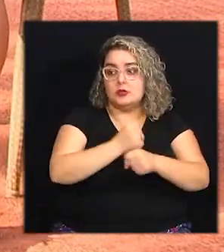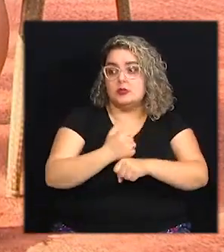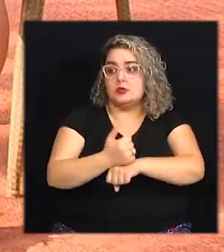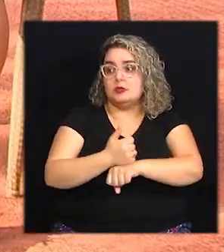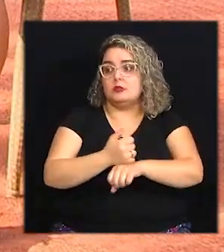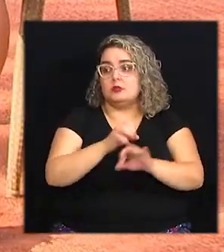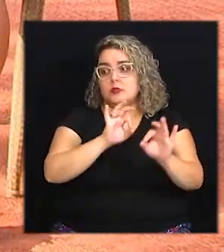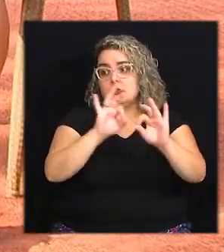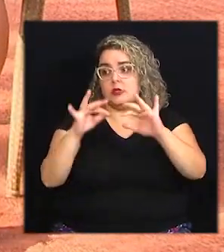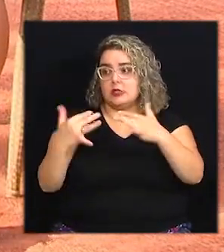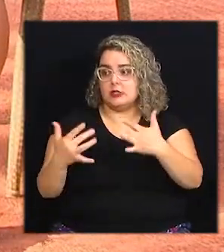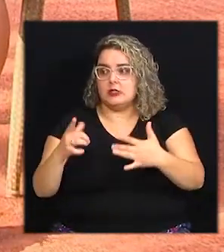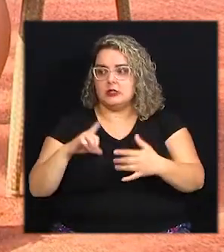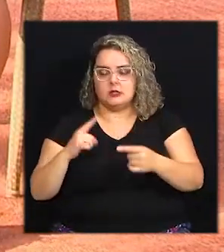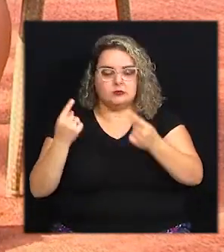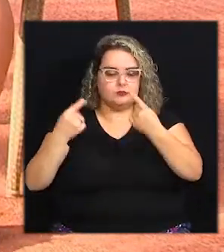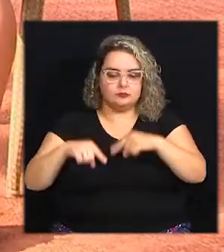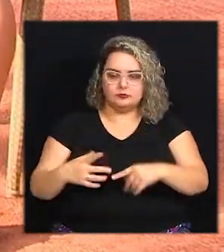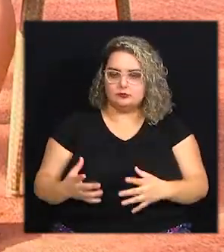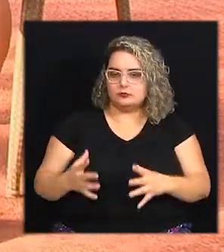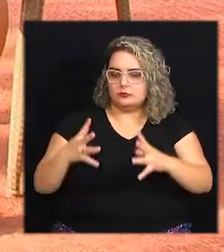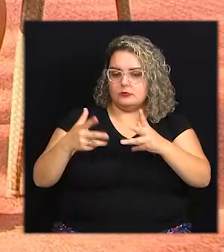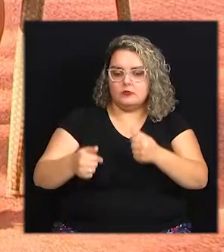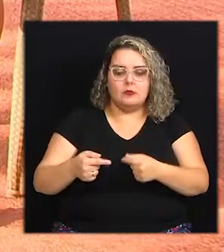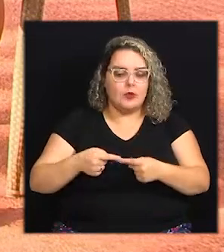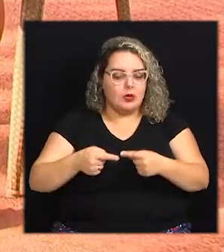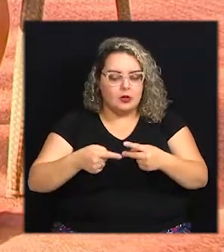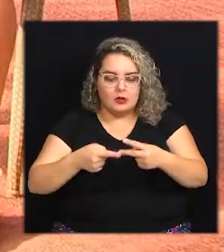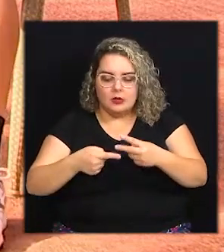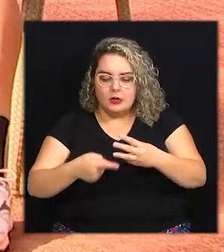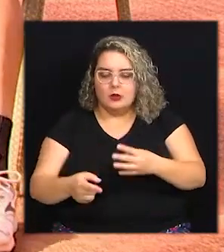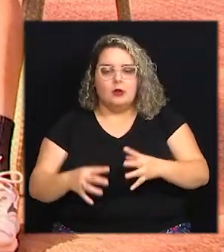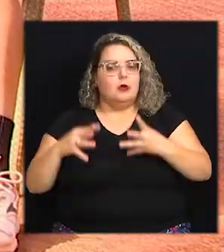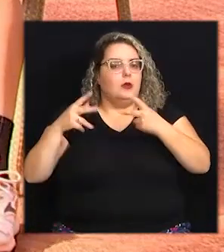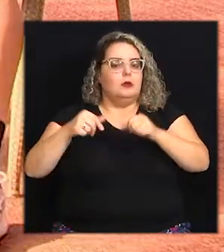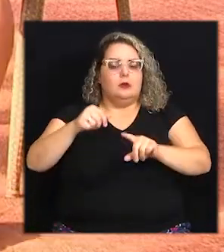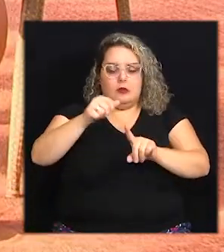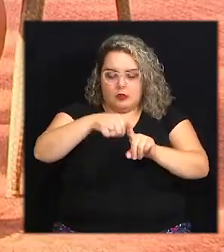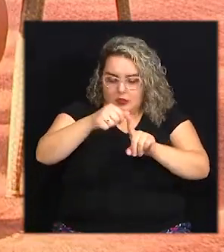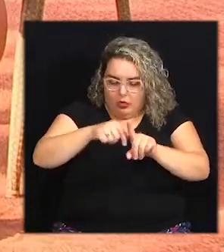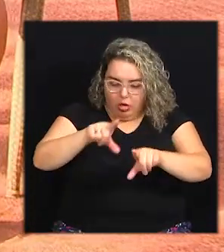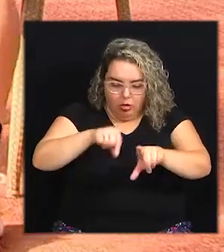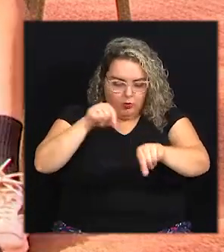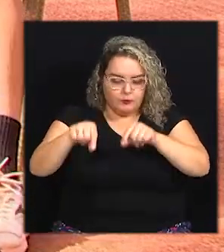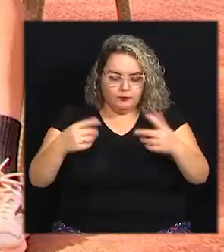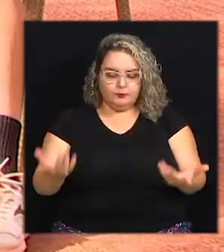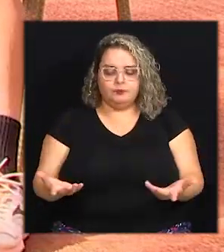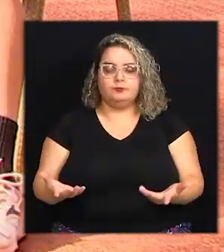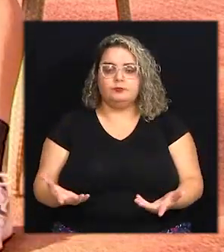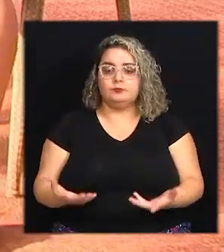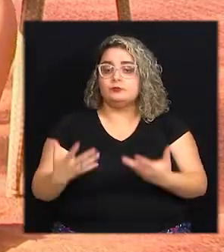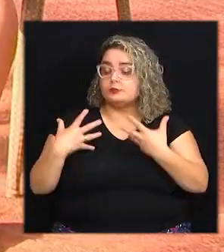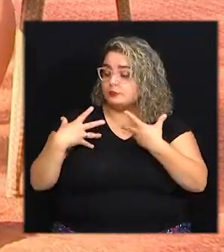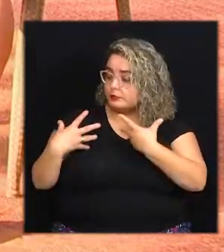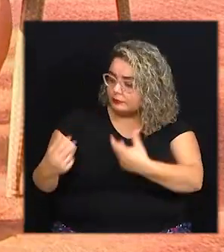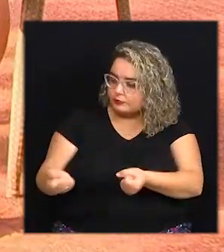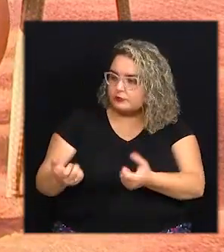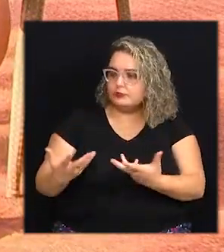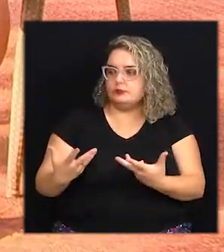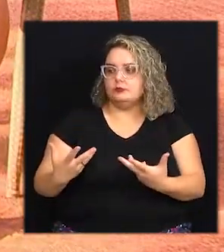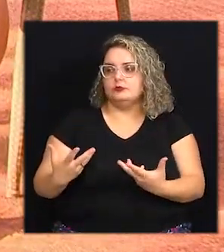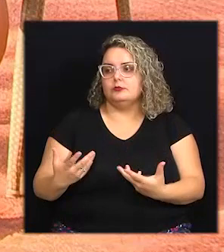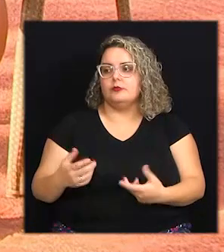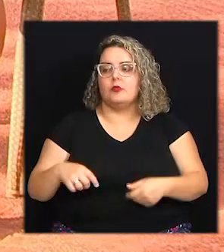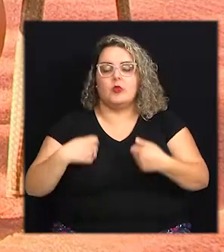quem está nos acompanhando, tem torneio praticamente toda semana, todo mês, você escolhe, você recebe convite,